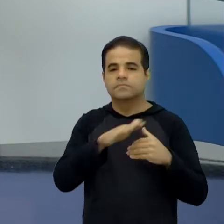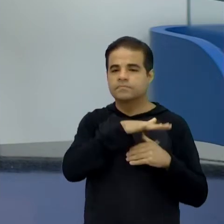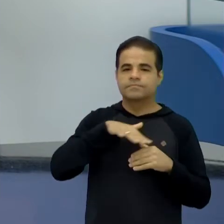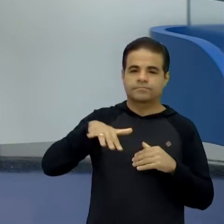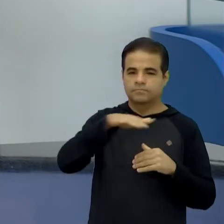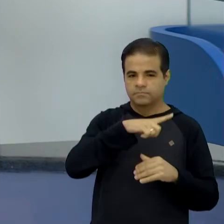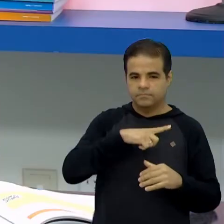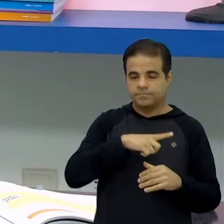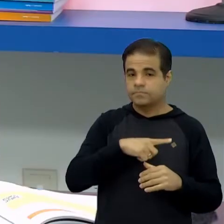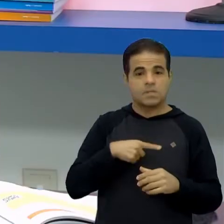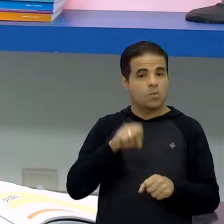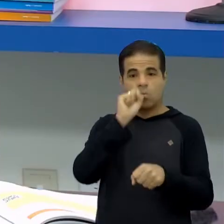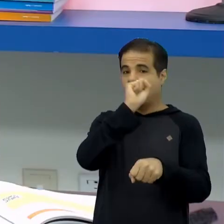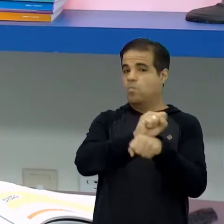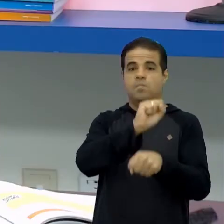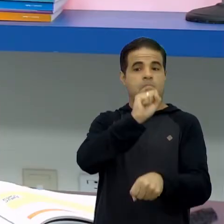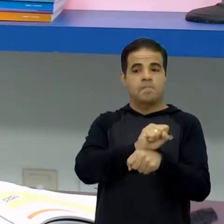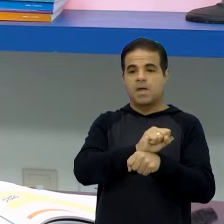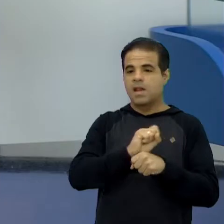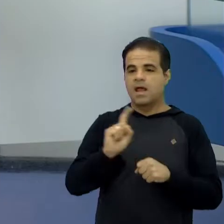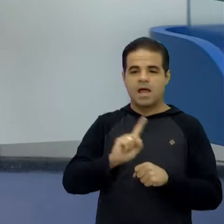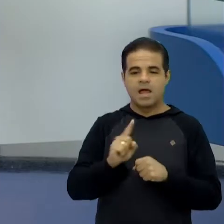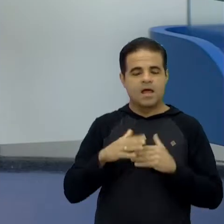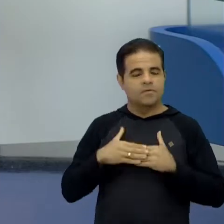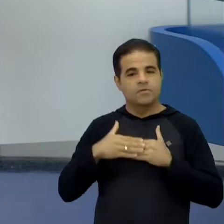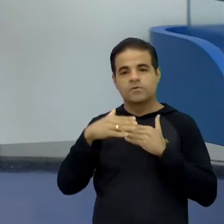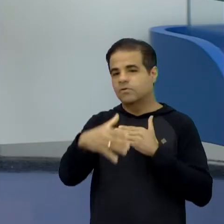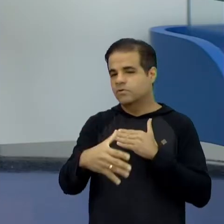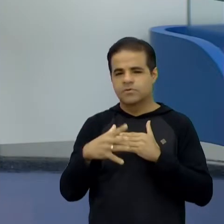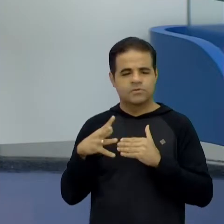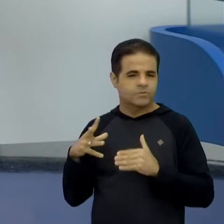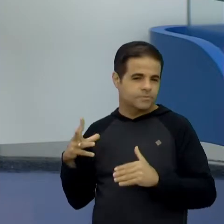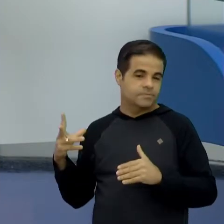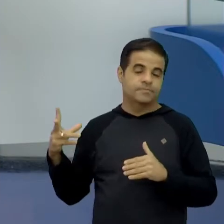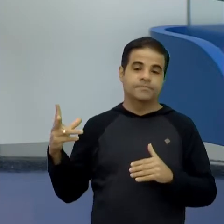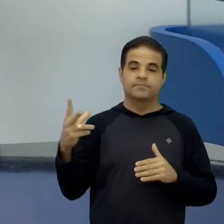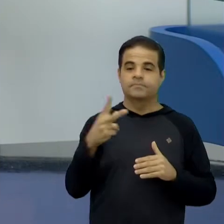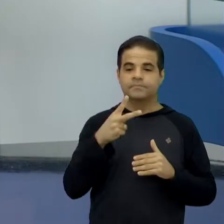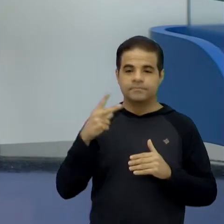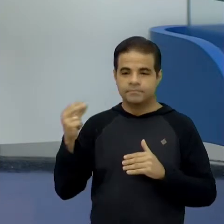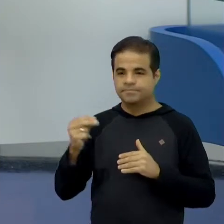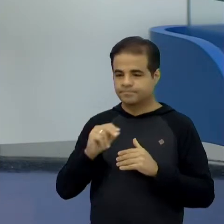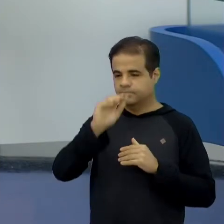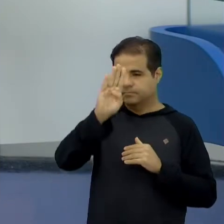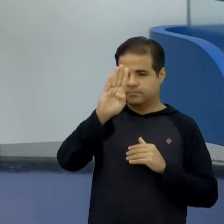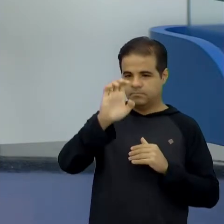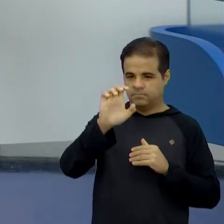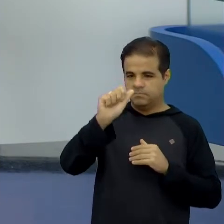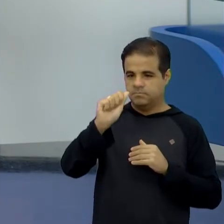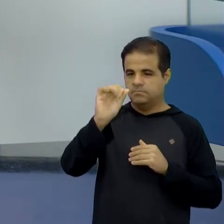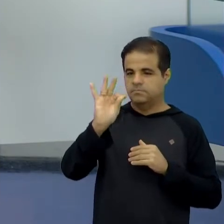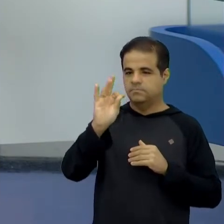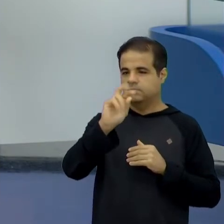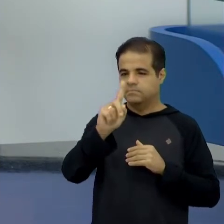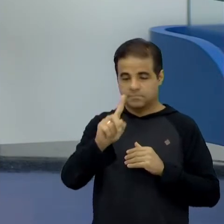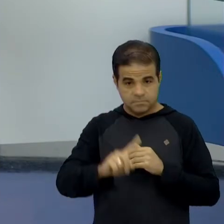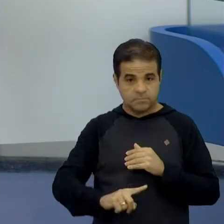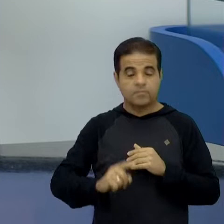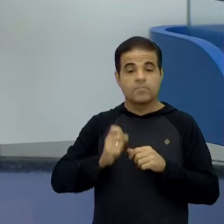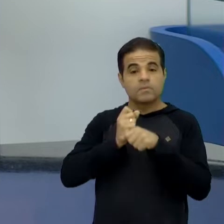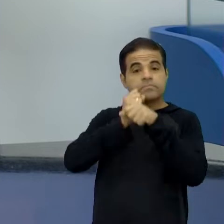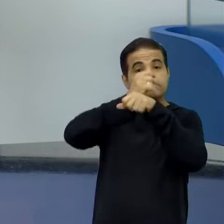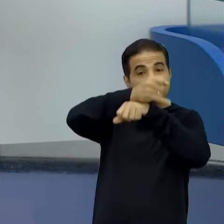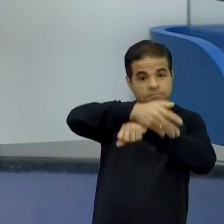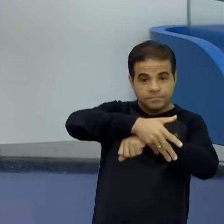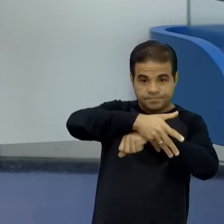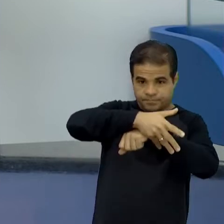feminino me Eu deixou não meio esperava, triste. não, que Não, você... assisti todas. Eu acordei cedo pra assistir. A Beatriz, por exemplo, eu acho que a medalha dela foi de madrugada. Eu não lembro se